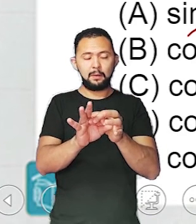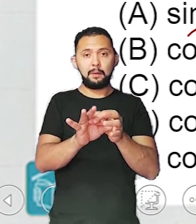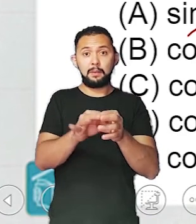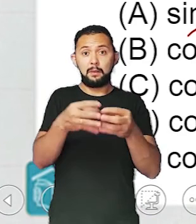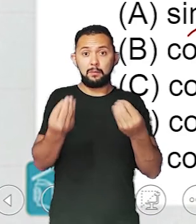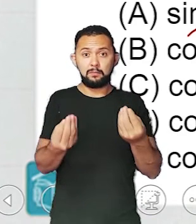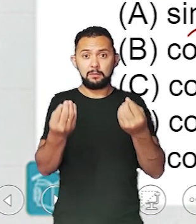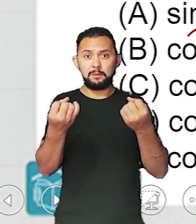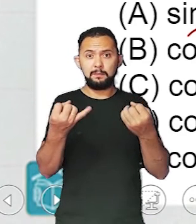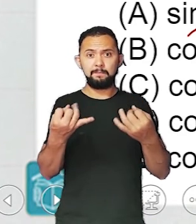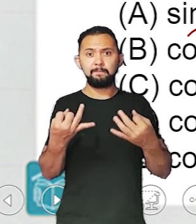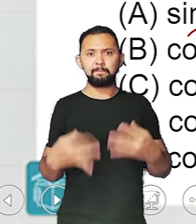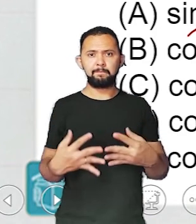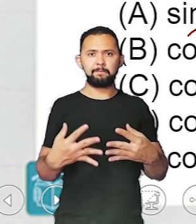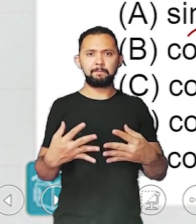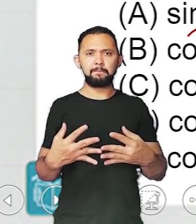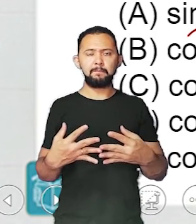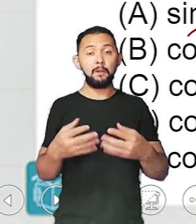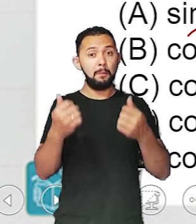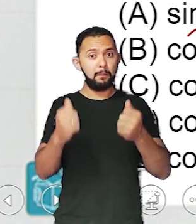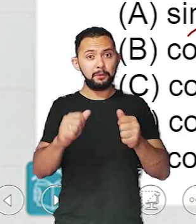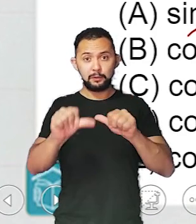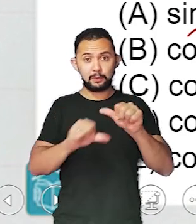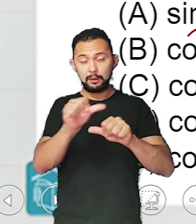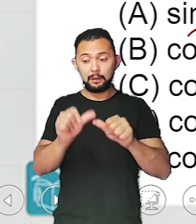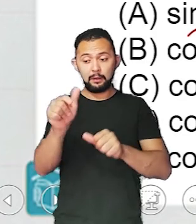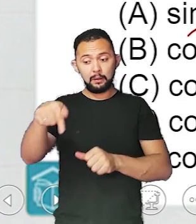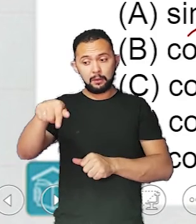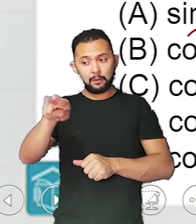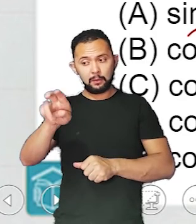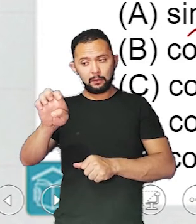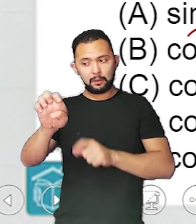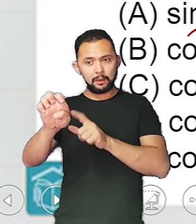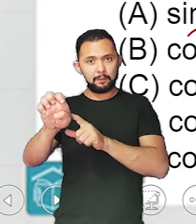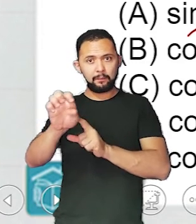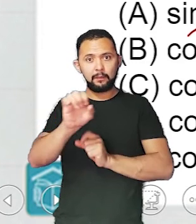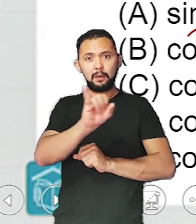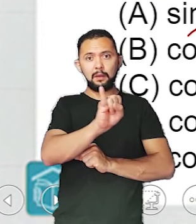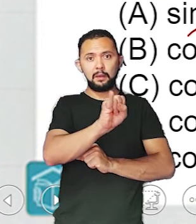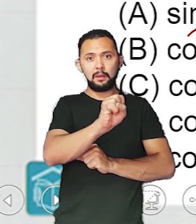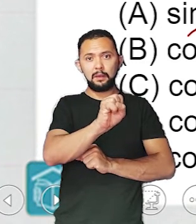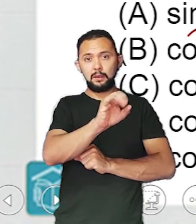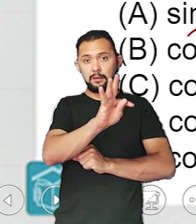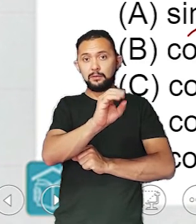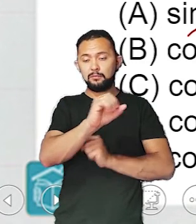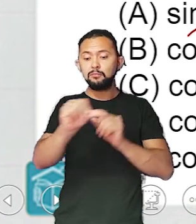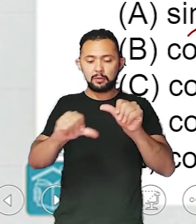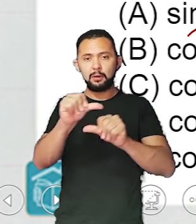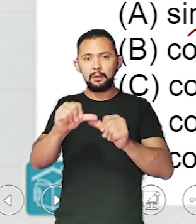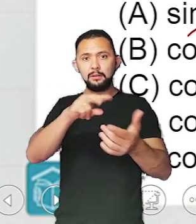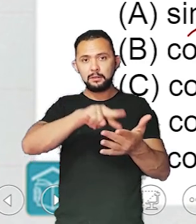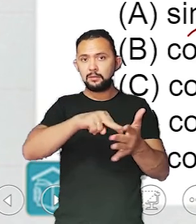Então, diga ao povo isto. Dá para trocar pelo isto? Dá. Então, se dá para trocar pelo isto, significa dizer que esse que é